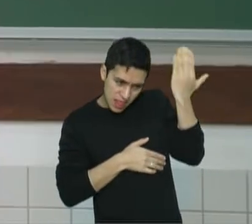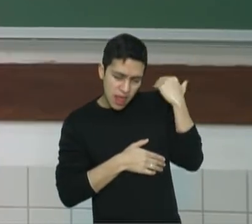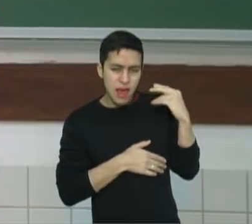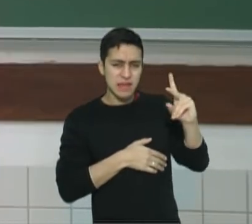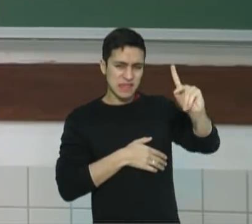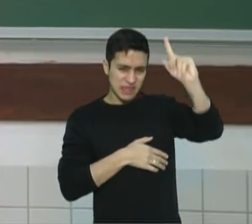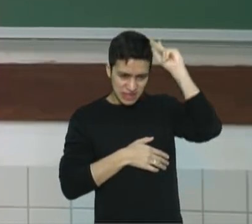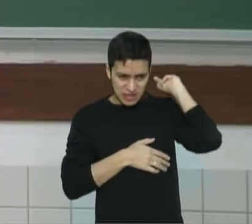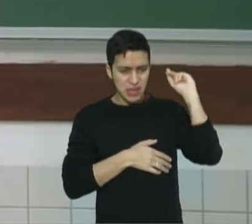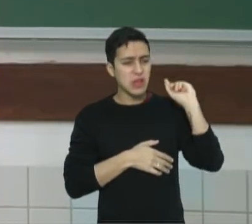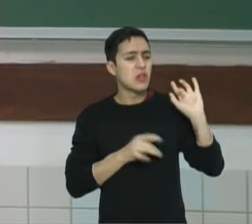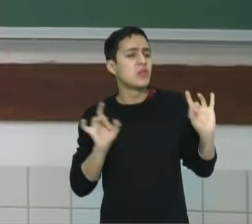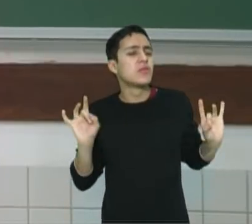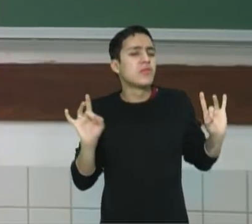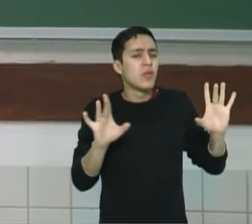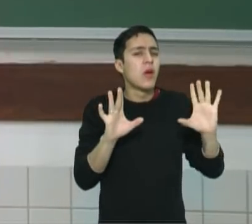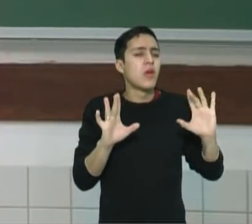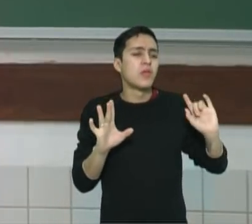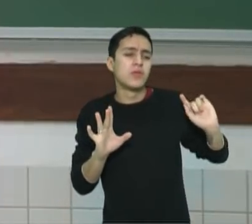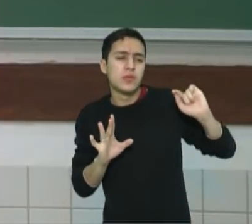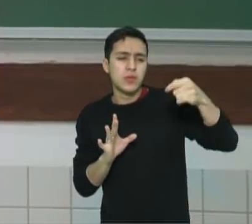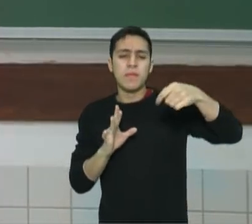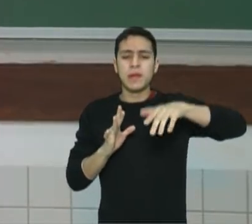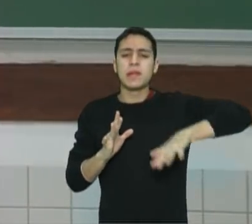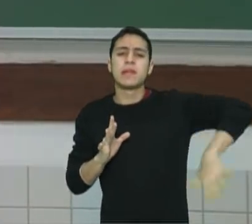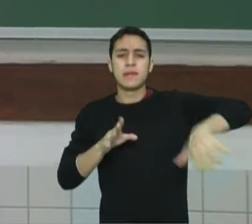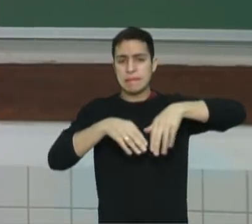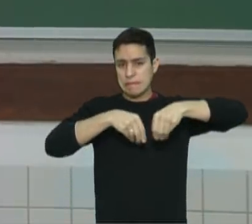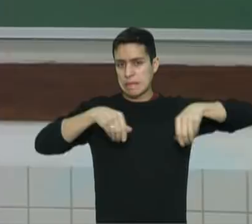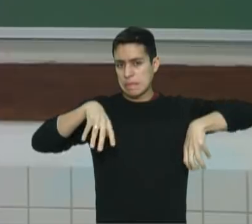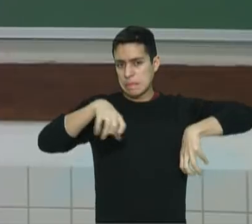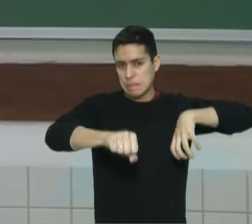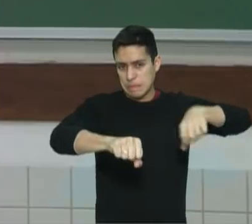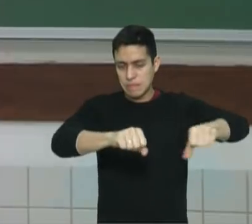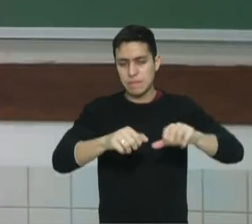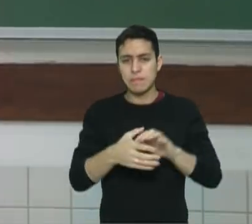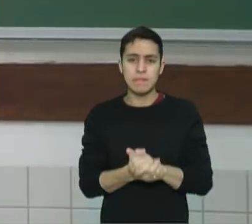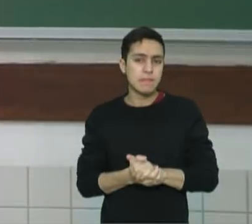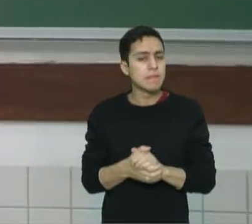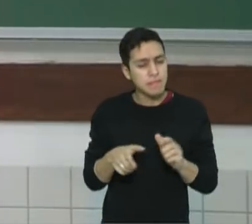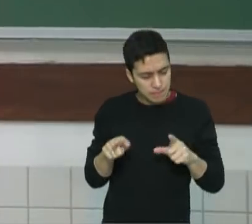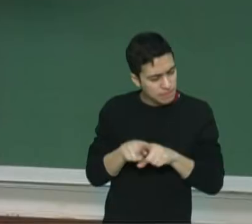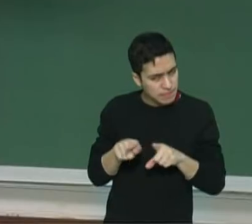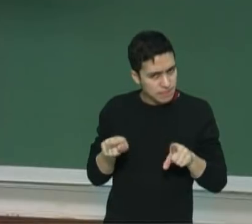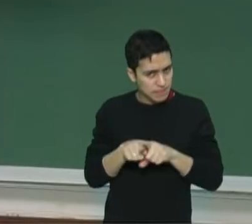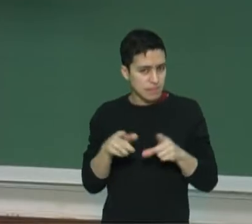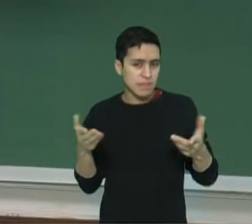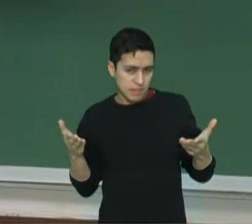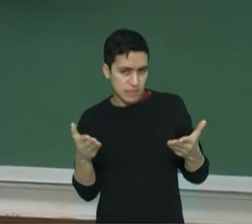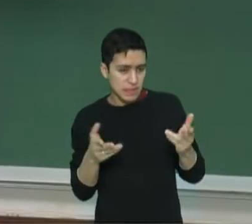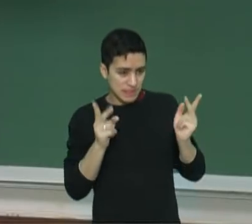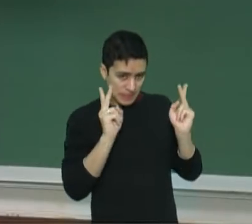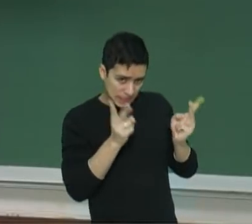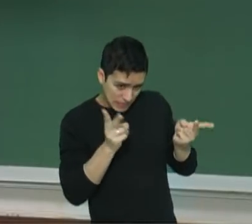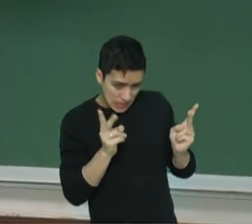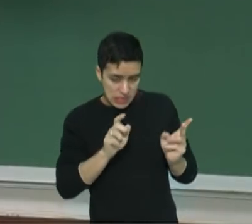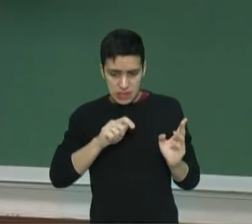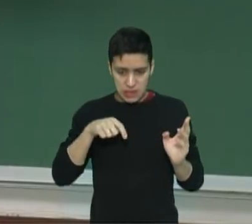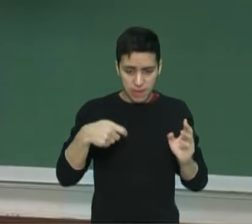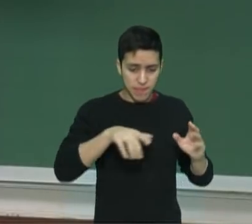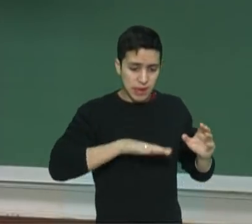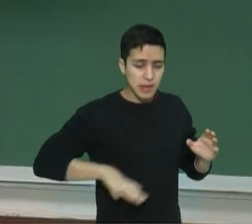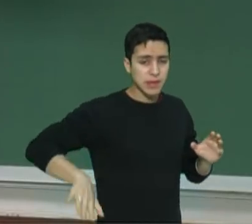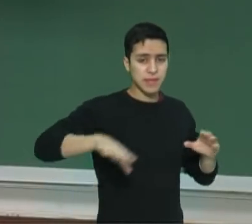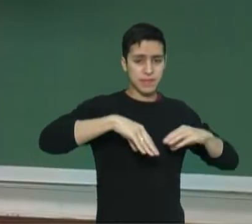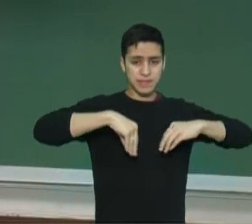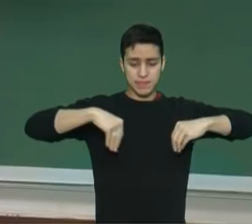uma primazia em termos territoriais. Além disso, logicamente, dentro dessa questão territorial,